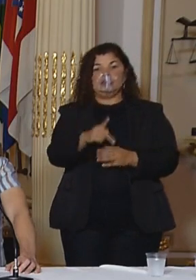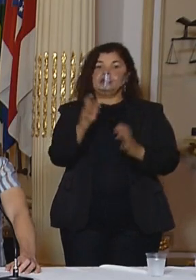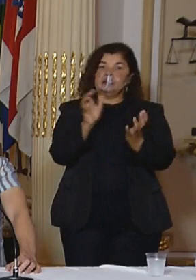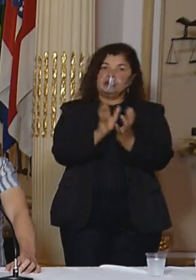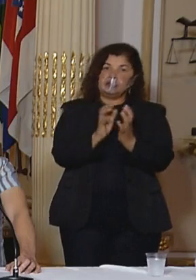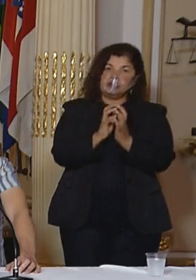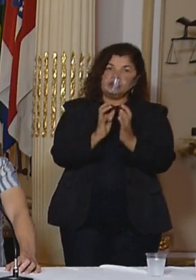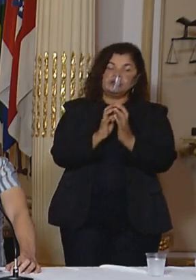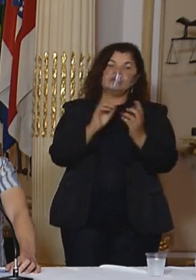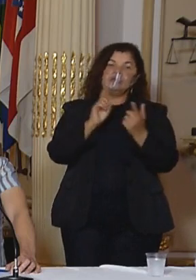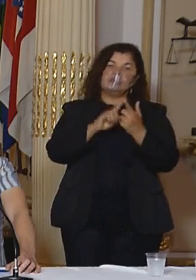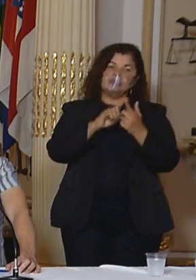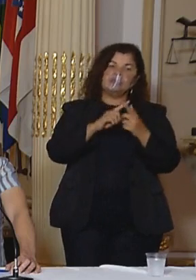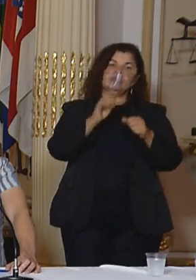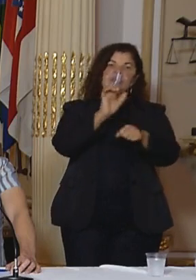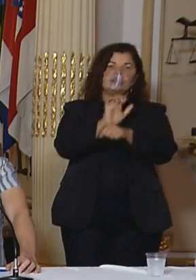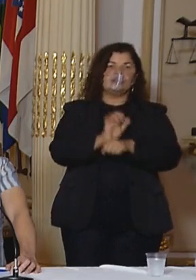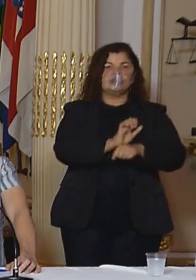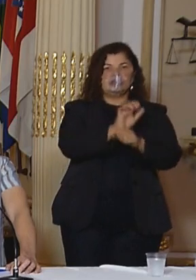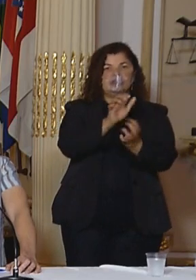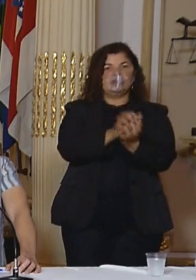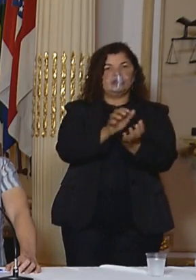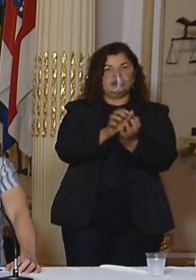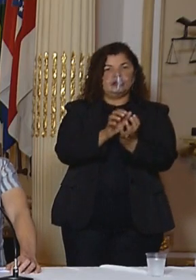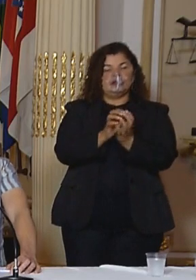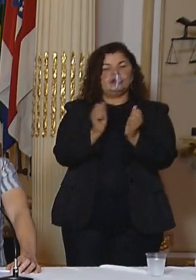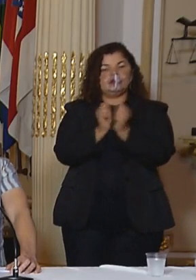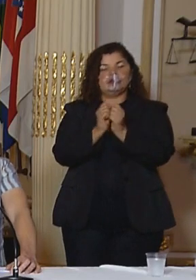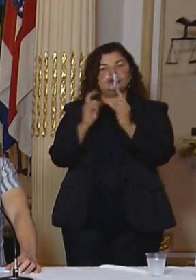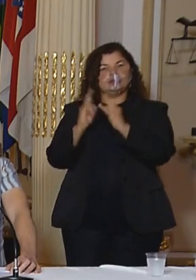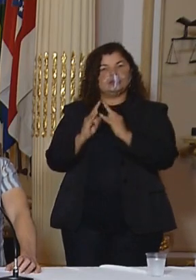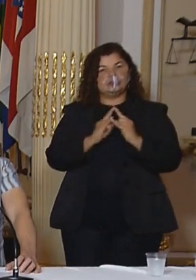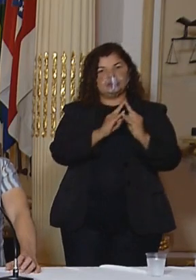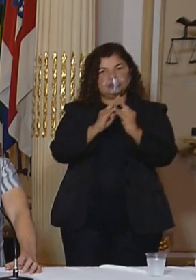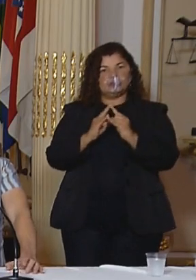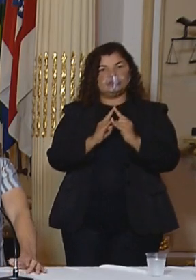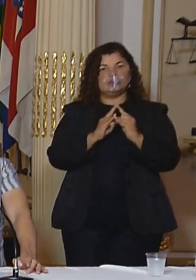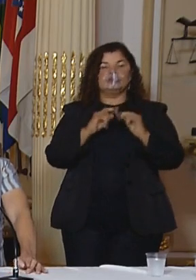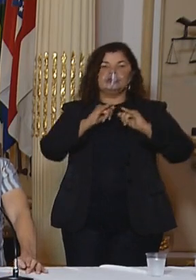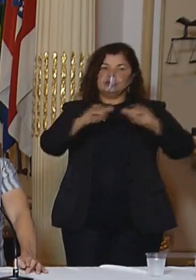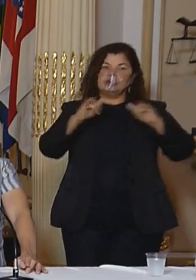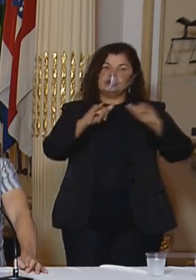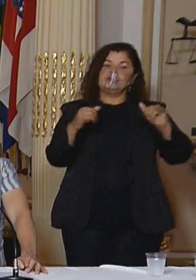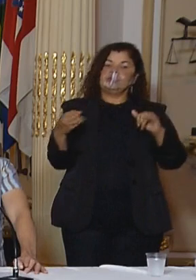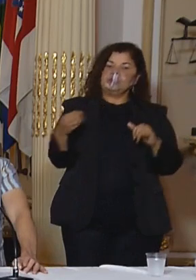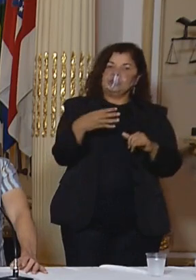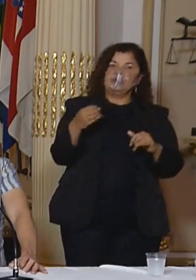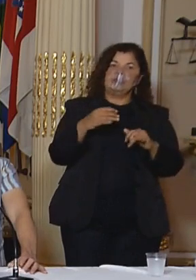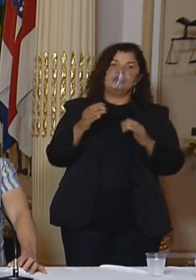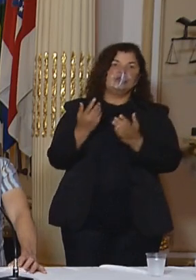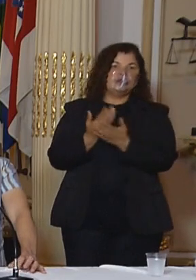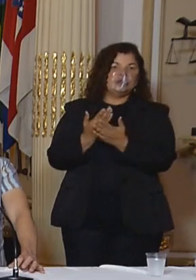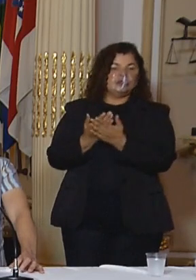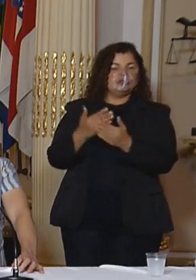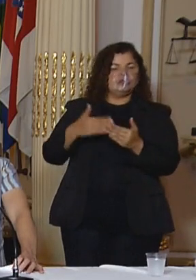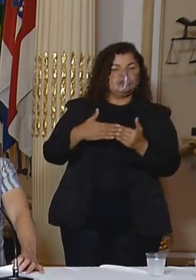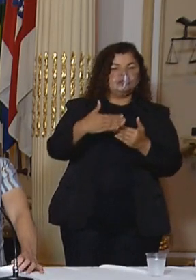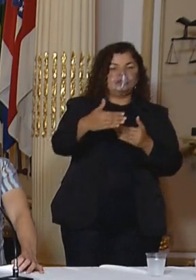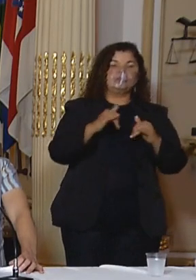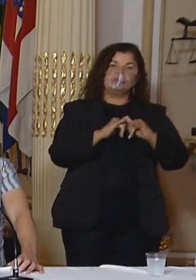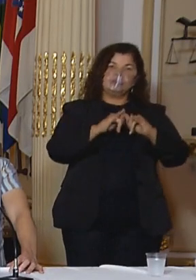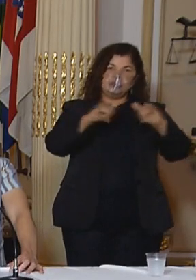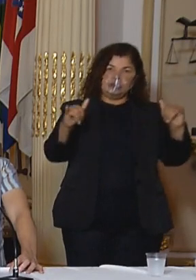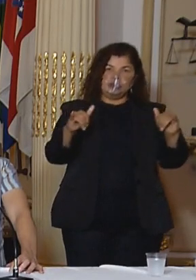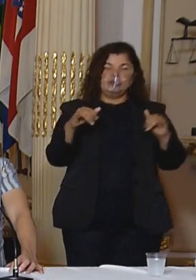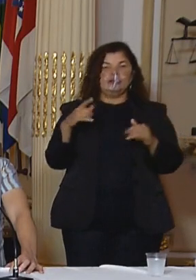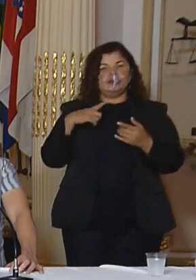instituições. A gente deve estar anunciando ao longo da semana esses outros estudos. Já estamos fazendo um estudo